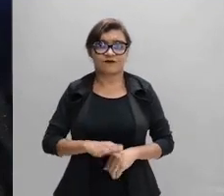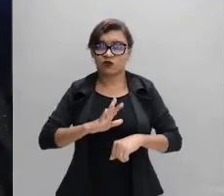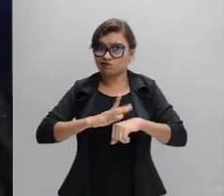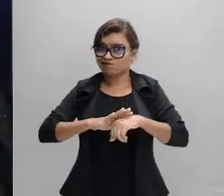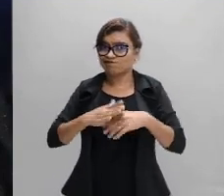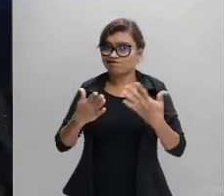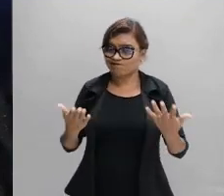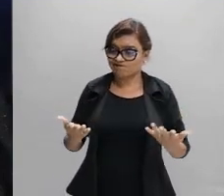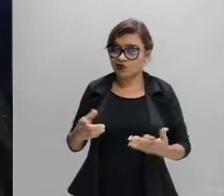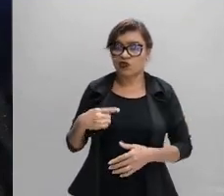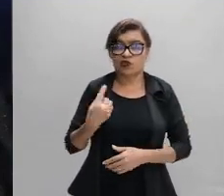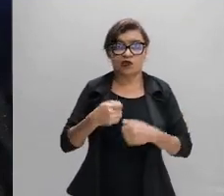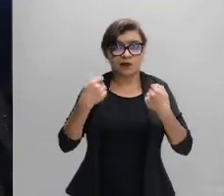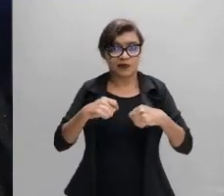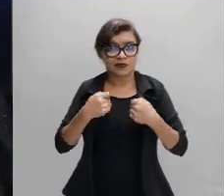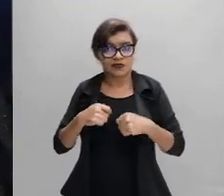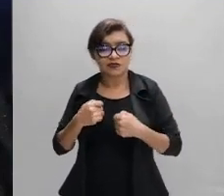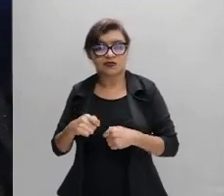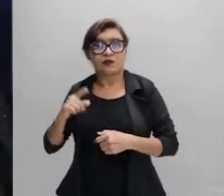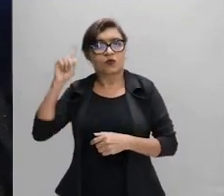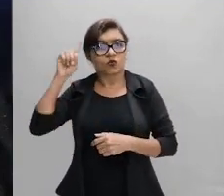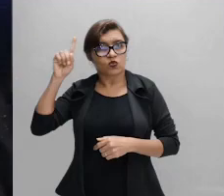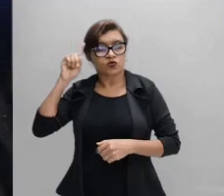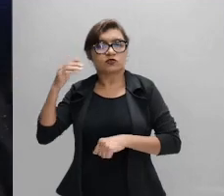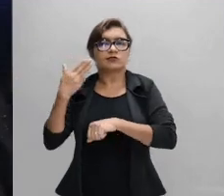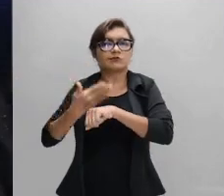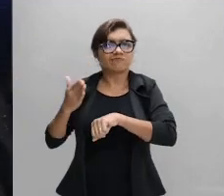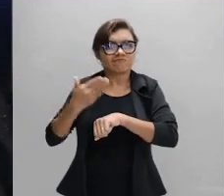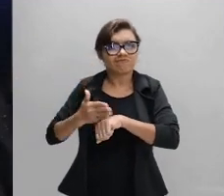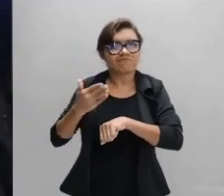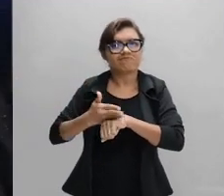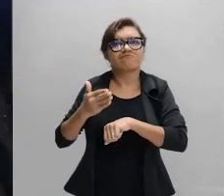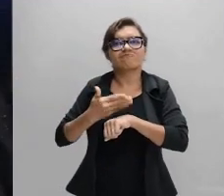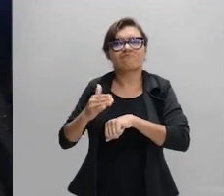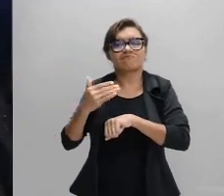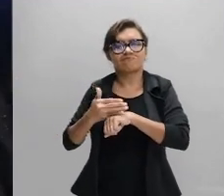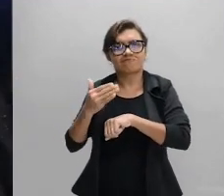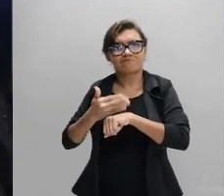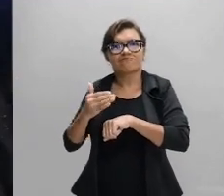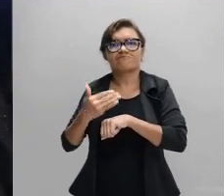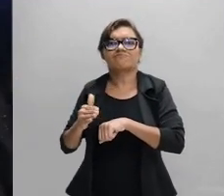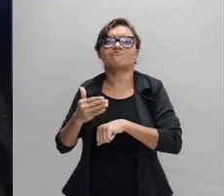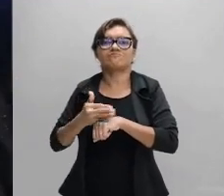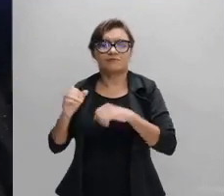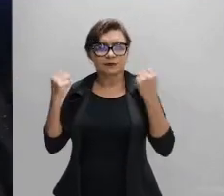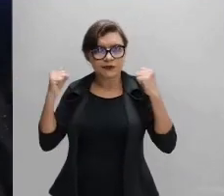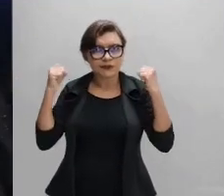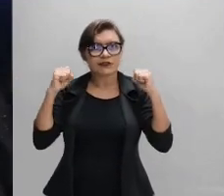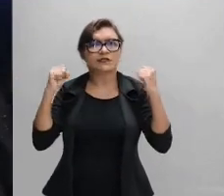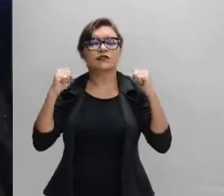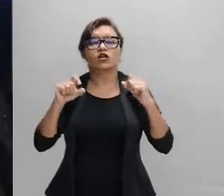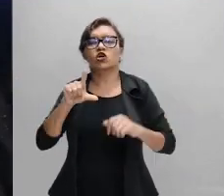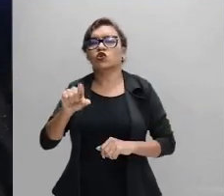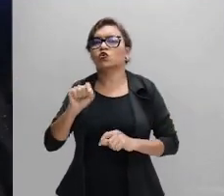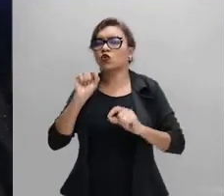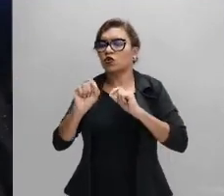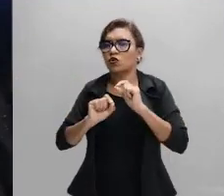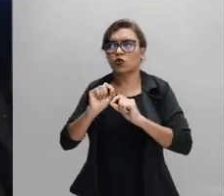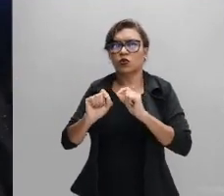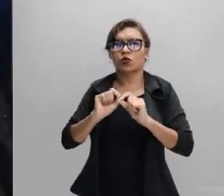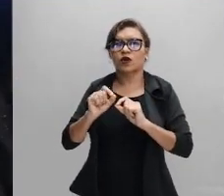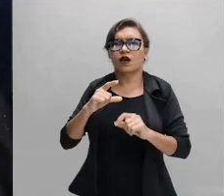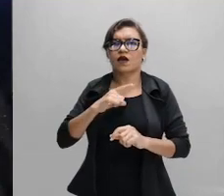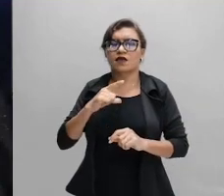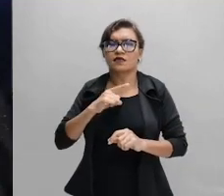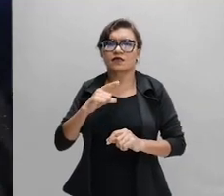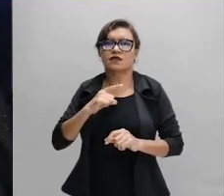gente consiga adicionar à nossa rotina treinos, que a gente tenha opções, escolhas melhores na questão